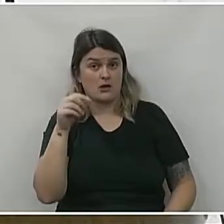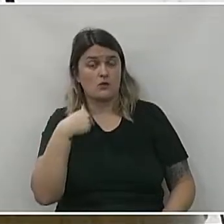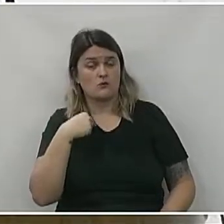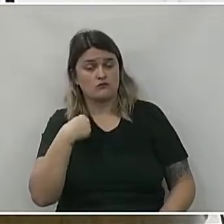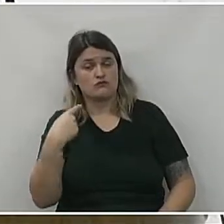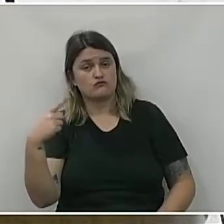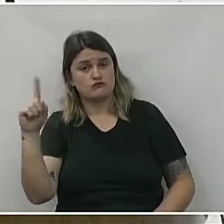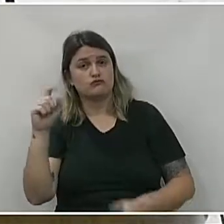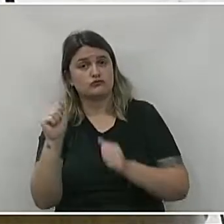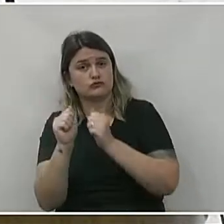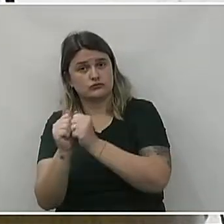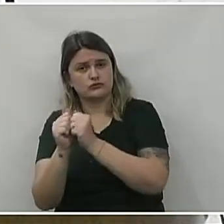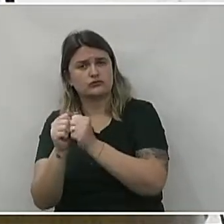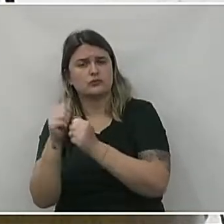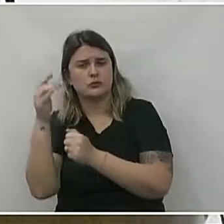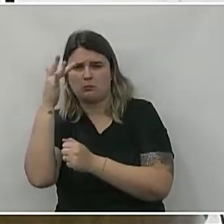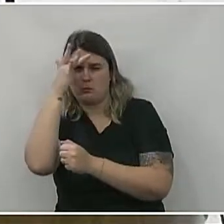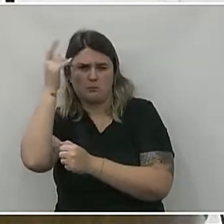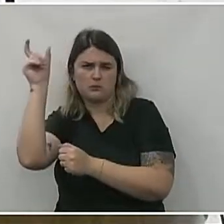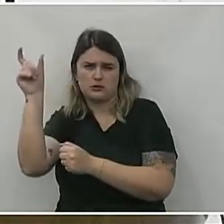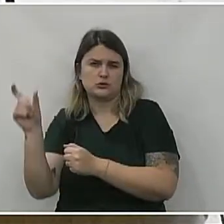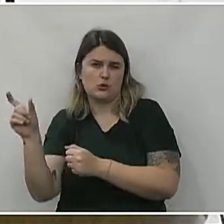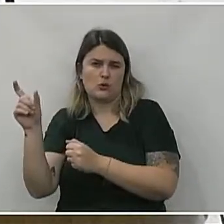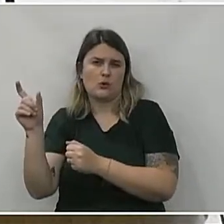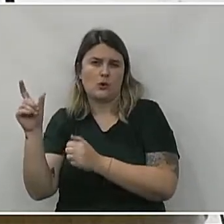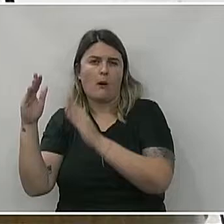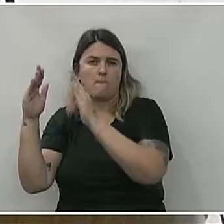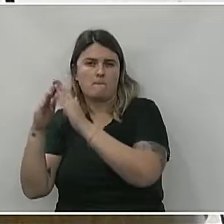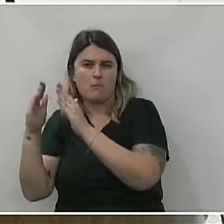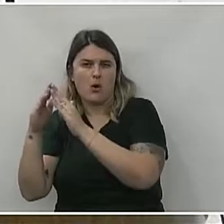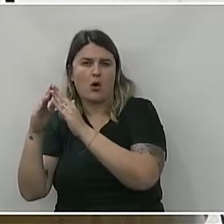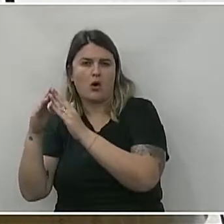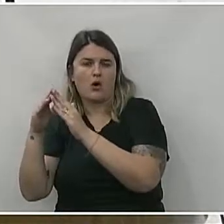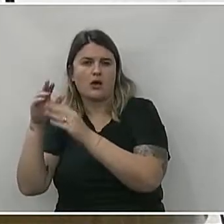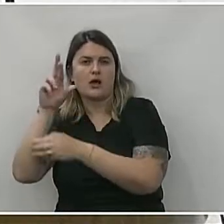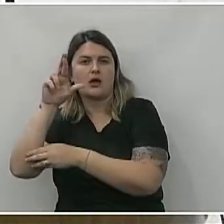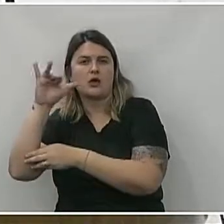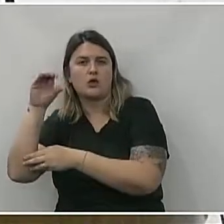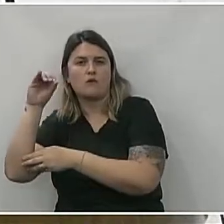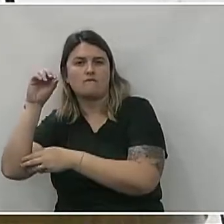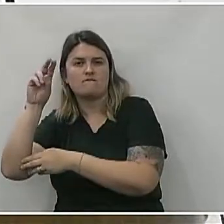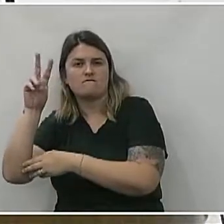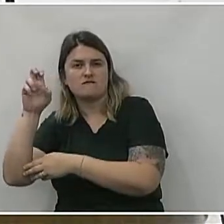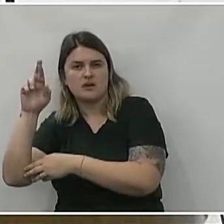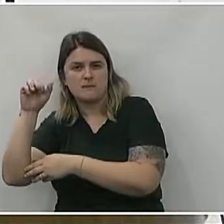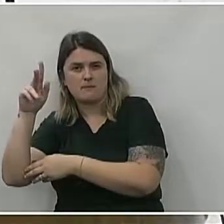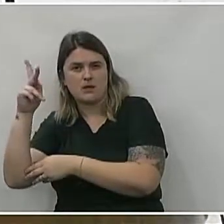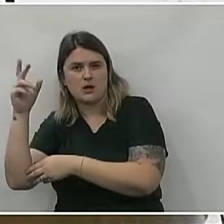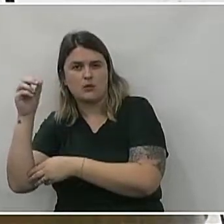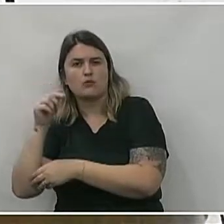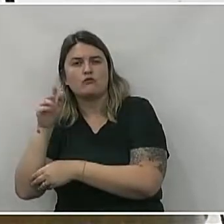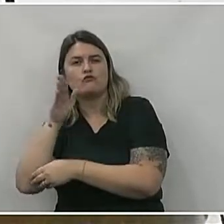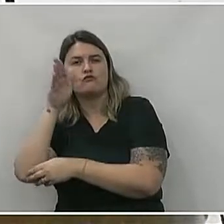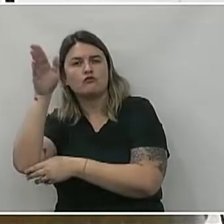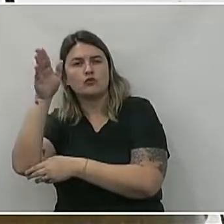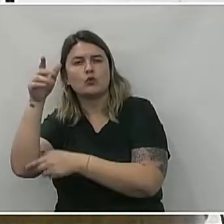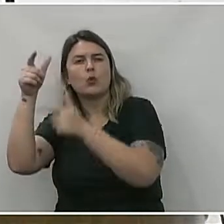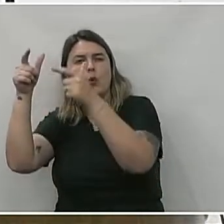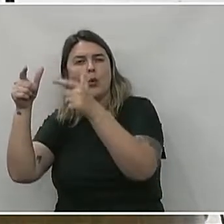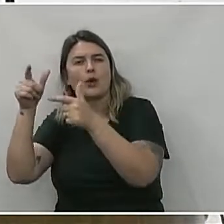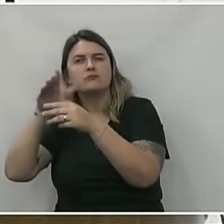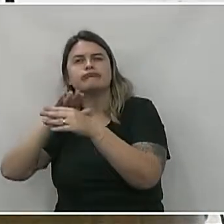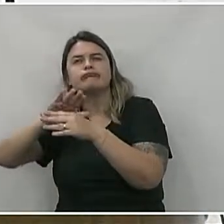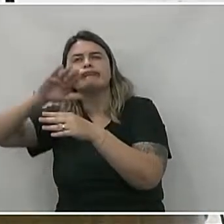fui junto com um morador do Rio Vermelho, chamado Joel, até a Serra da